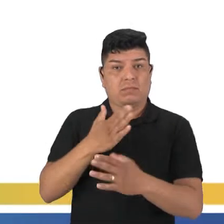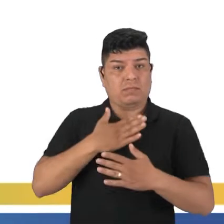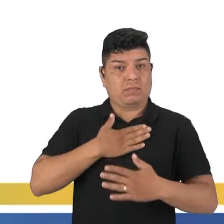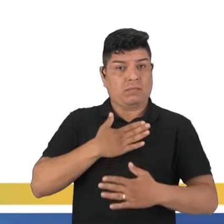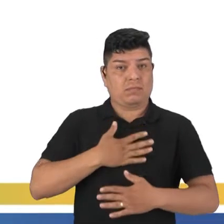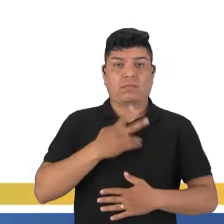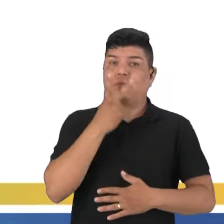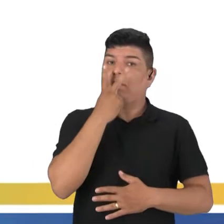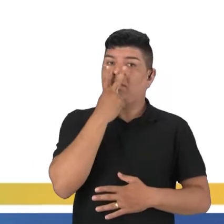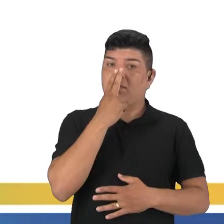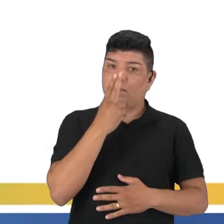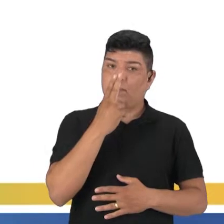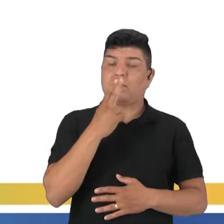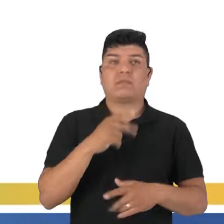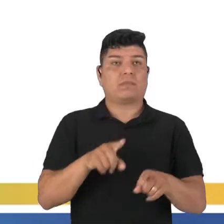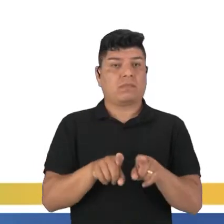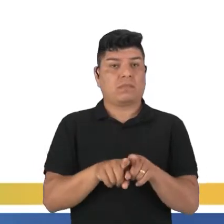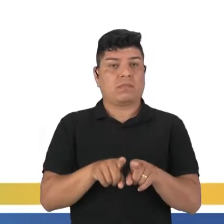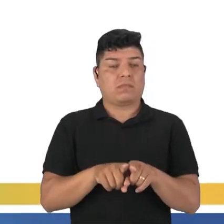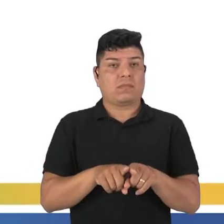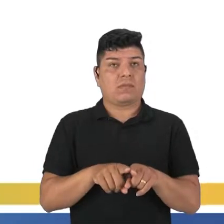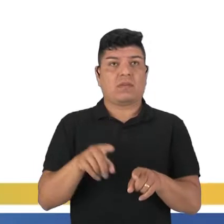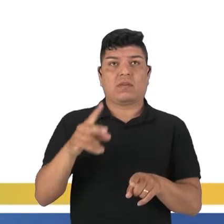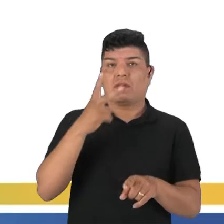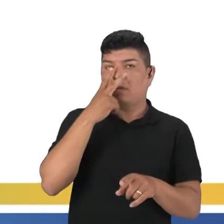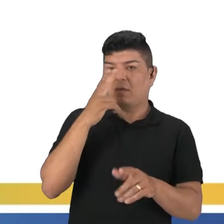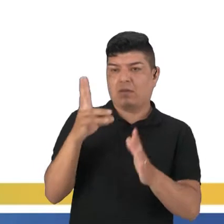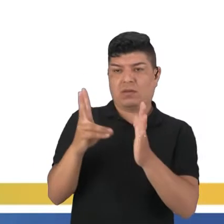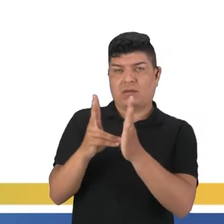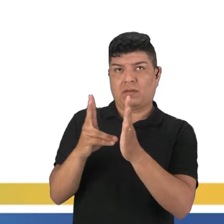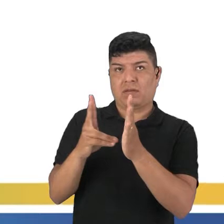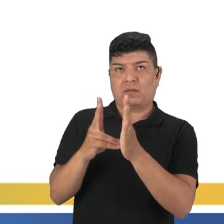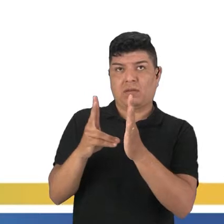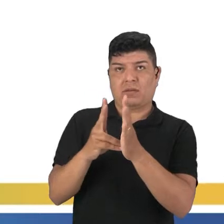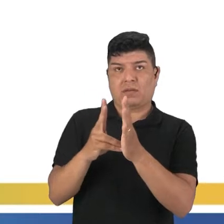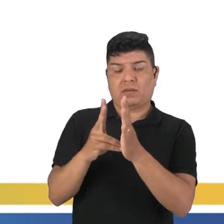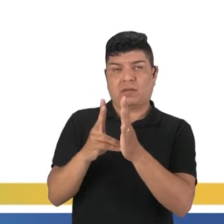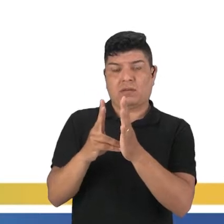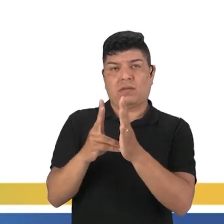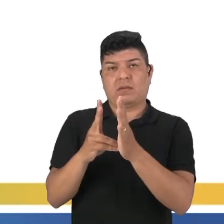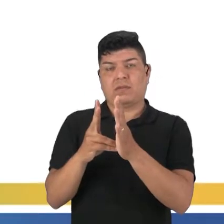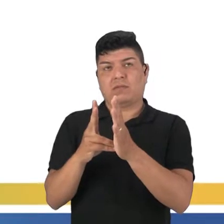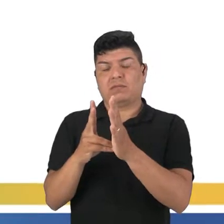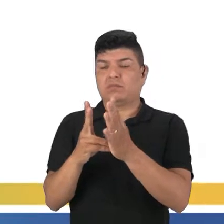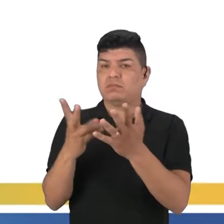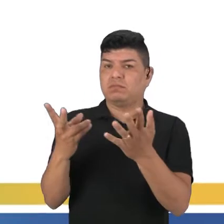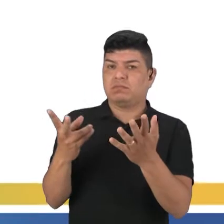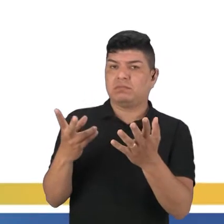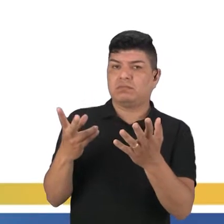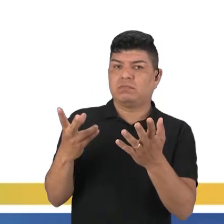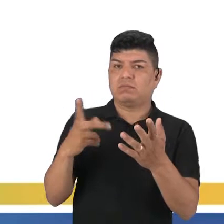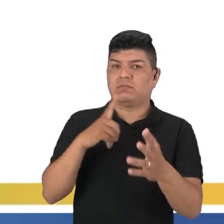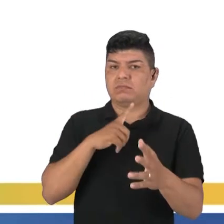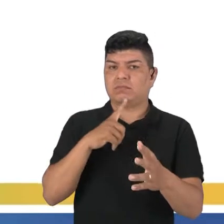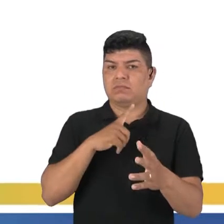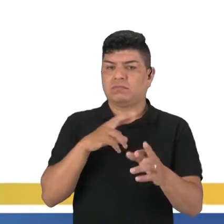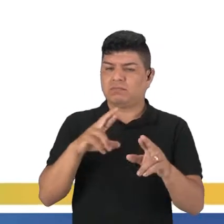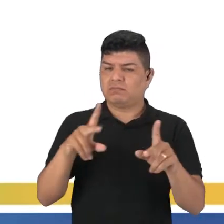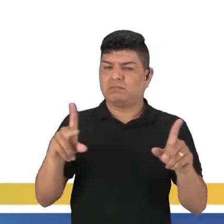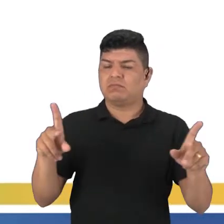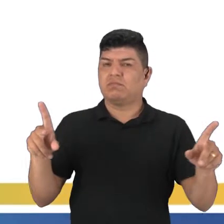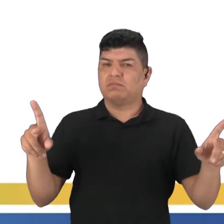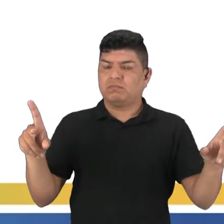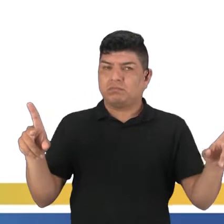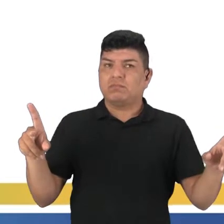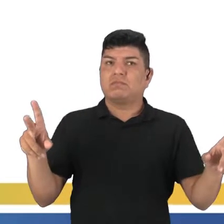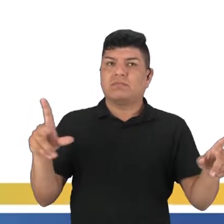fisicamente parecidos, a gente os indígenas, mas a gente tem questões muito